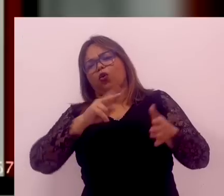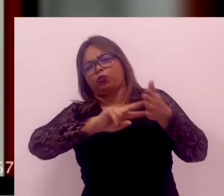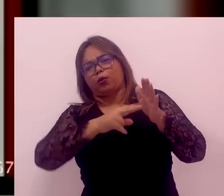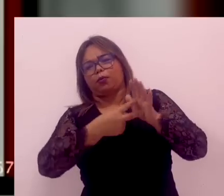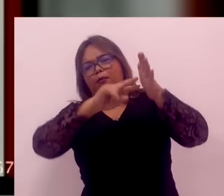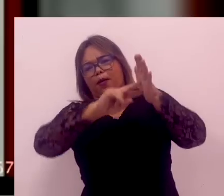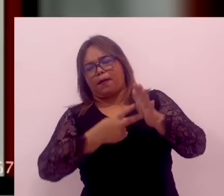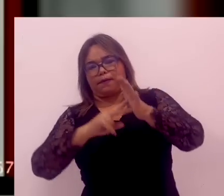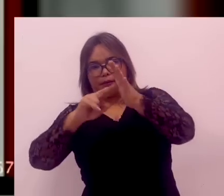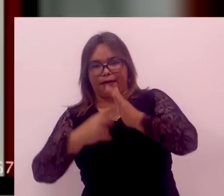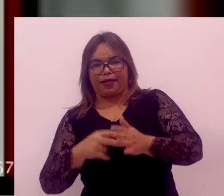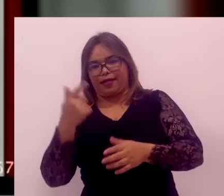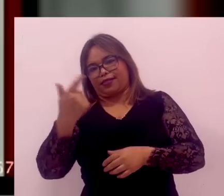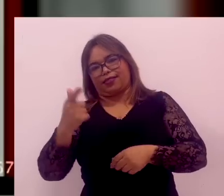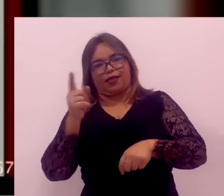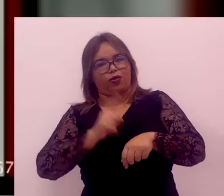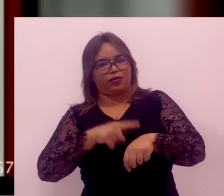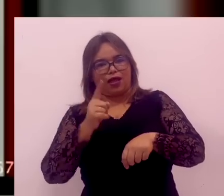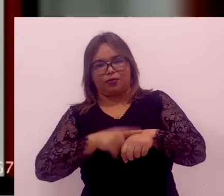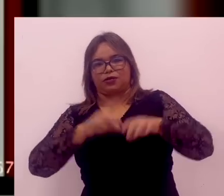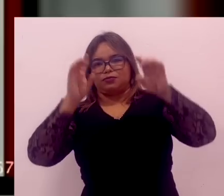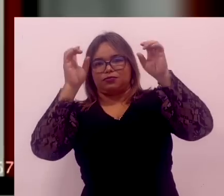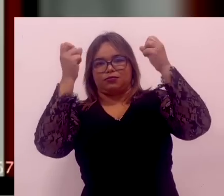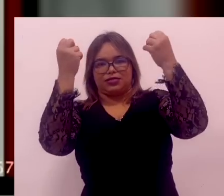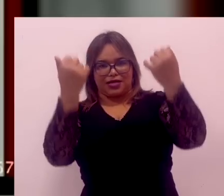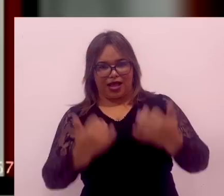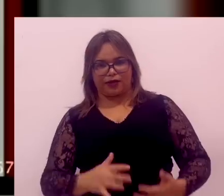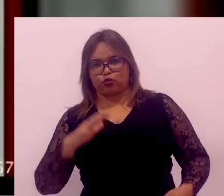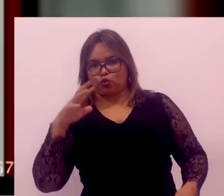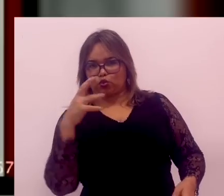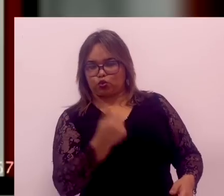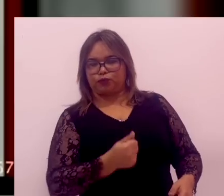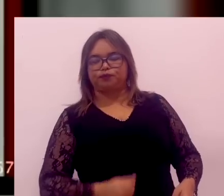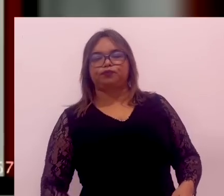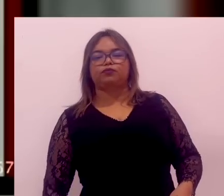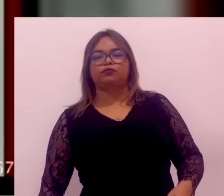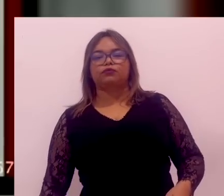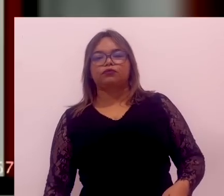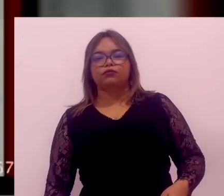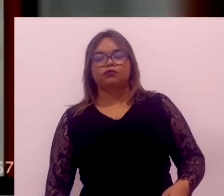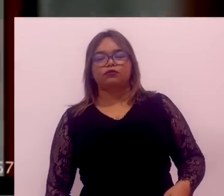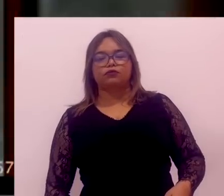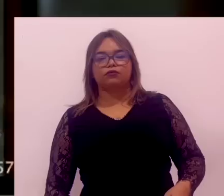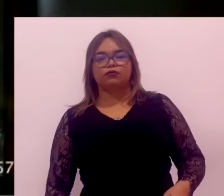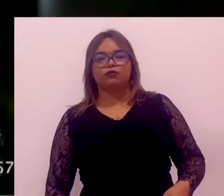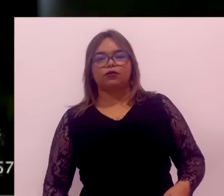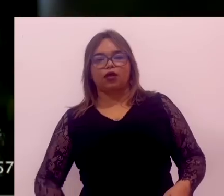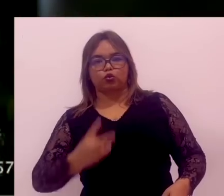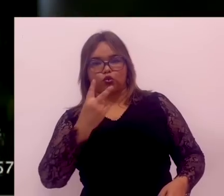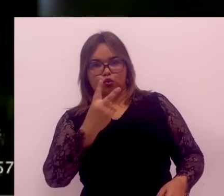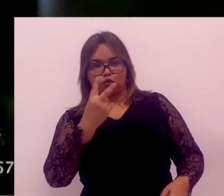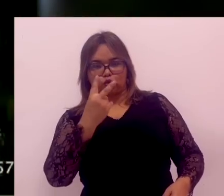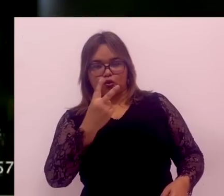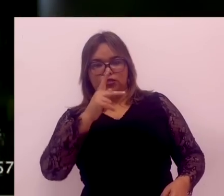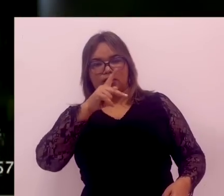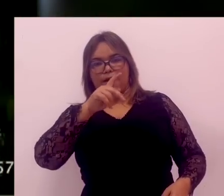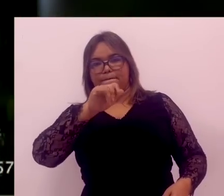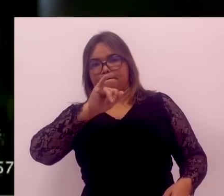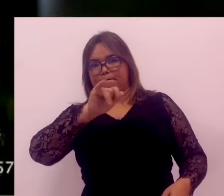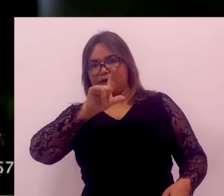tudo. As duas pilastras, Jaquim e Boaz, supostamente as pilastras do Templo de Salomão,